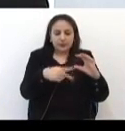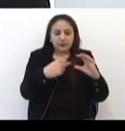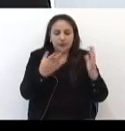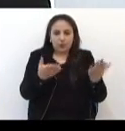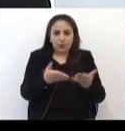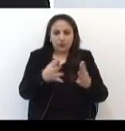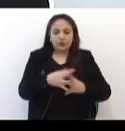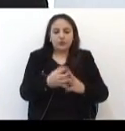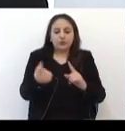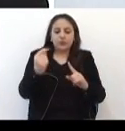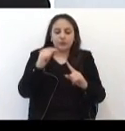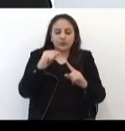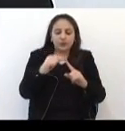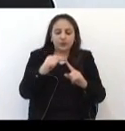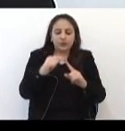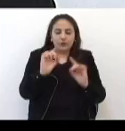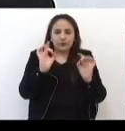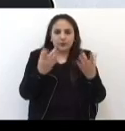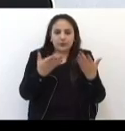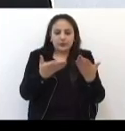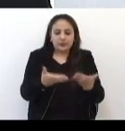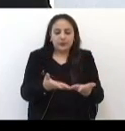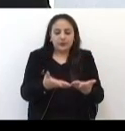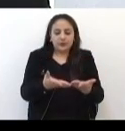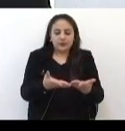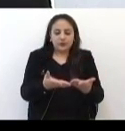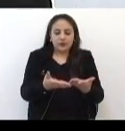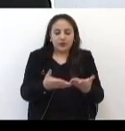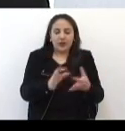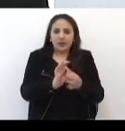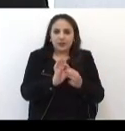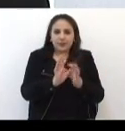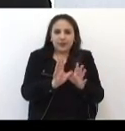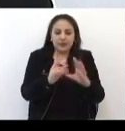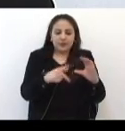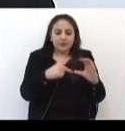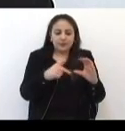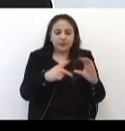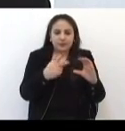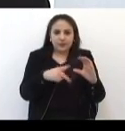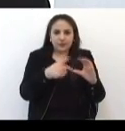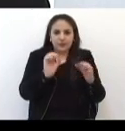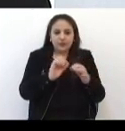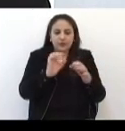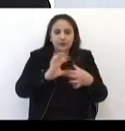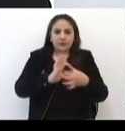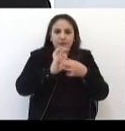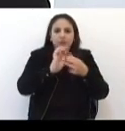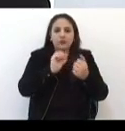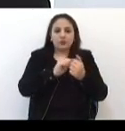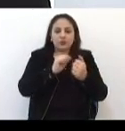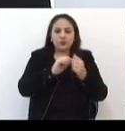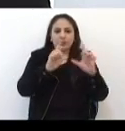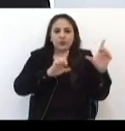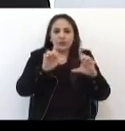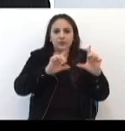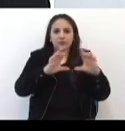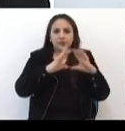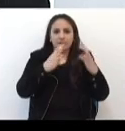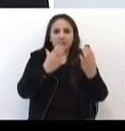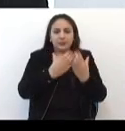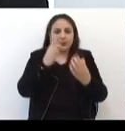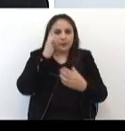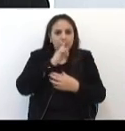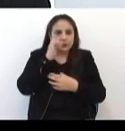Vereadores, que objetiva exclusivamente a permitir que a Câmara de Vereadores faça parceria, inclusive com a TV Câmara, para que